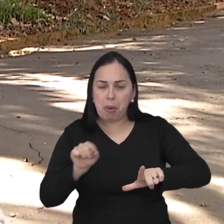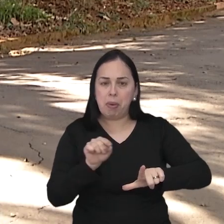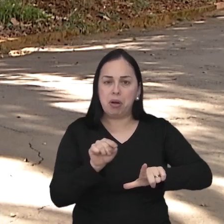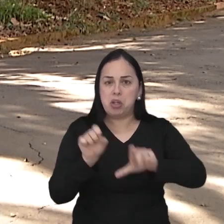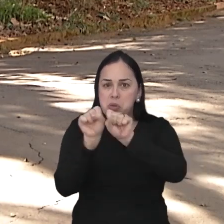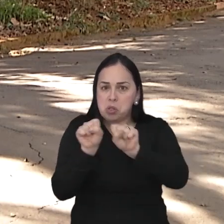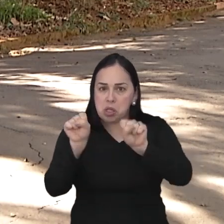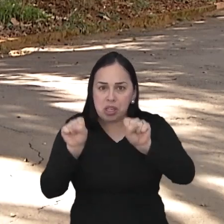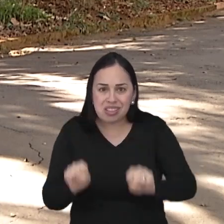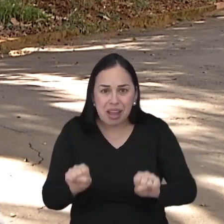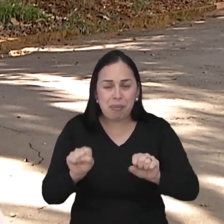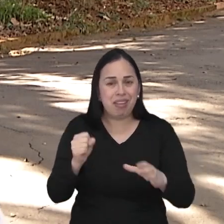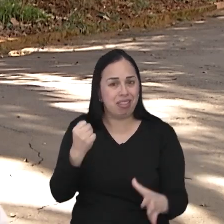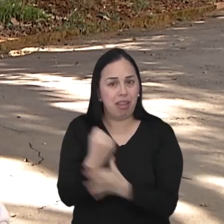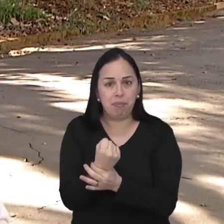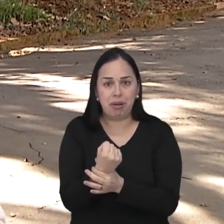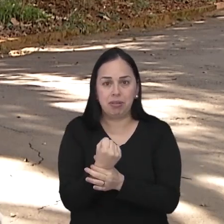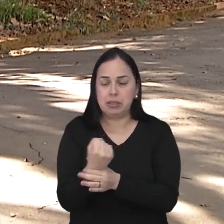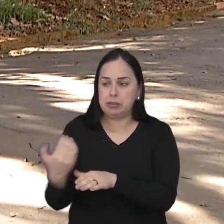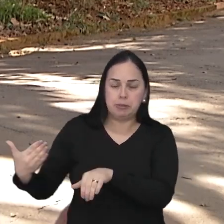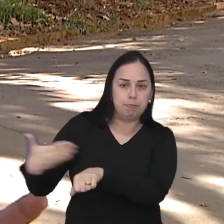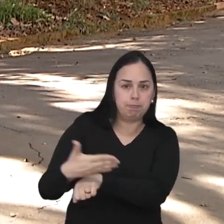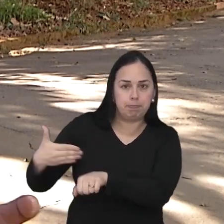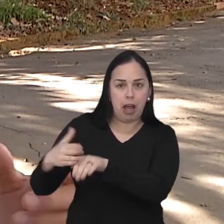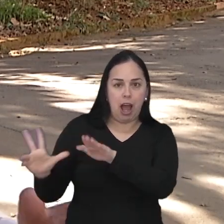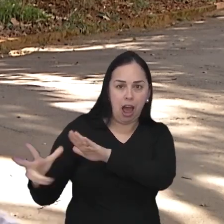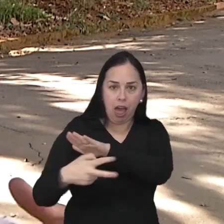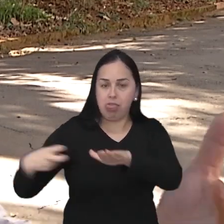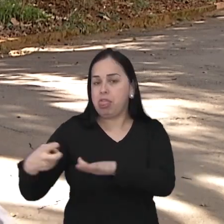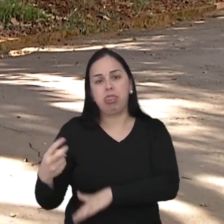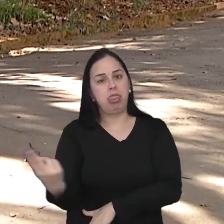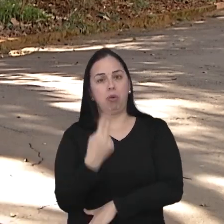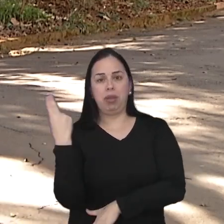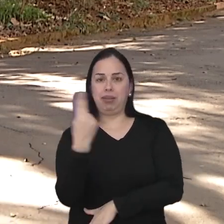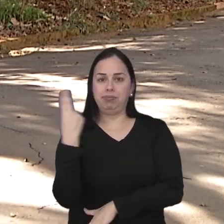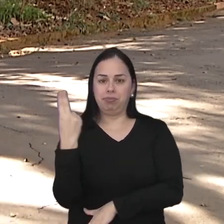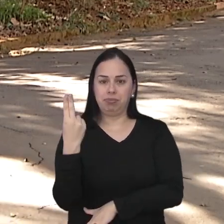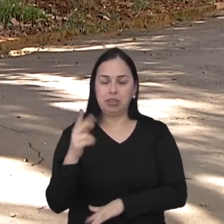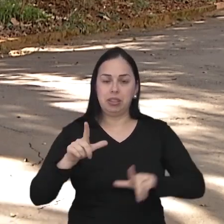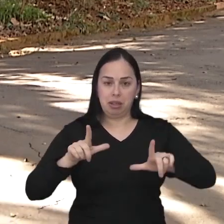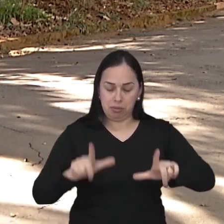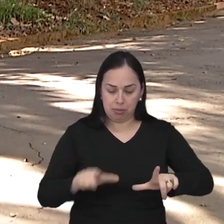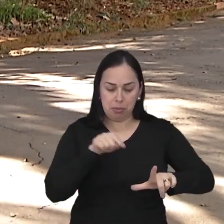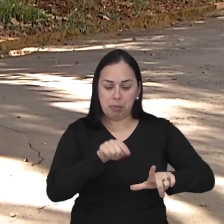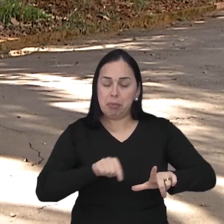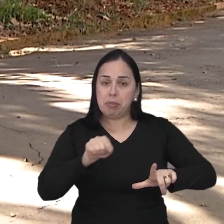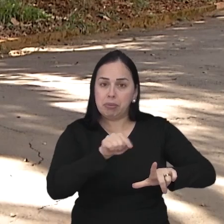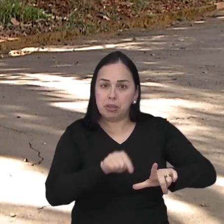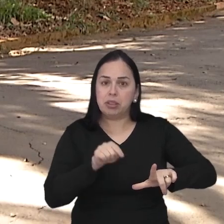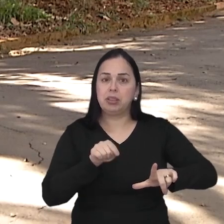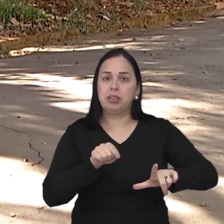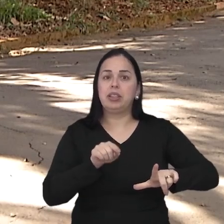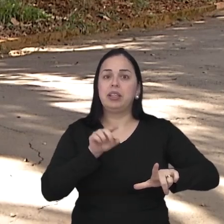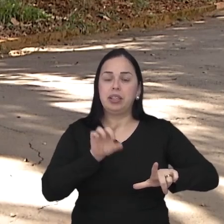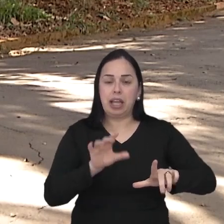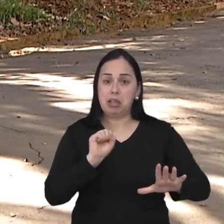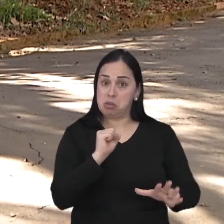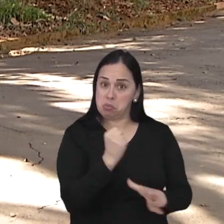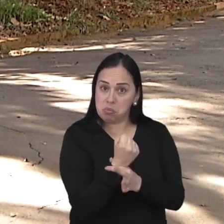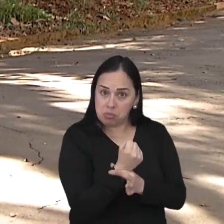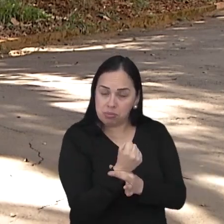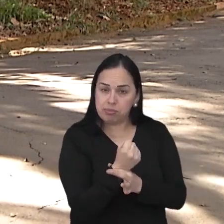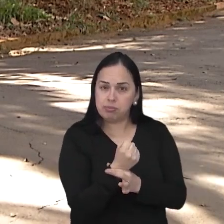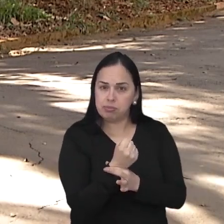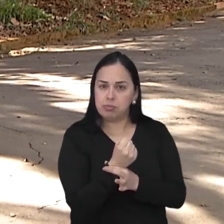parte, nenhum módulo de segurança pudesse quebrar a segurança do outro módulo, né? Cada módulo fosse estanque, cuidasse da